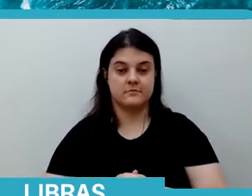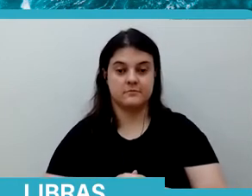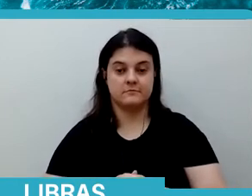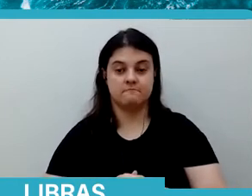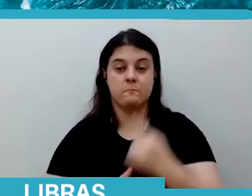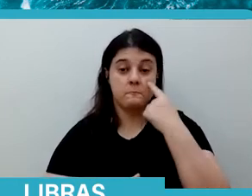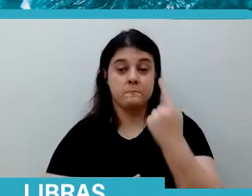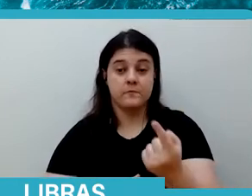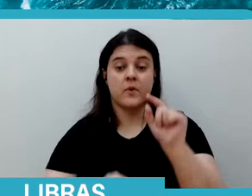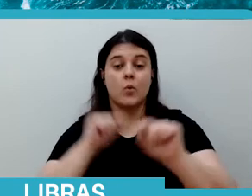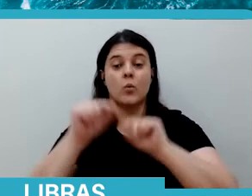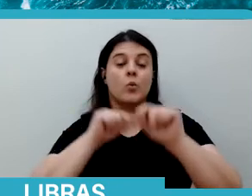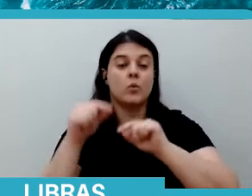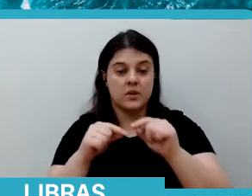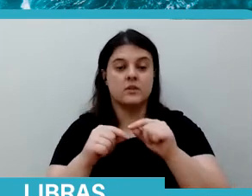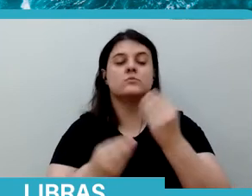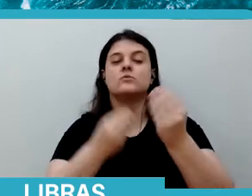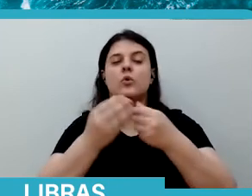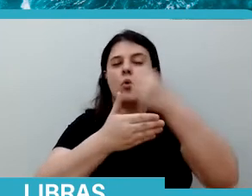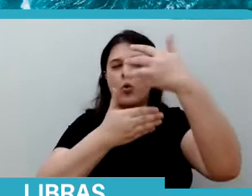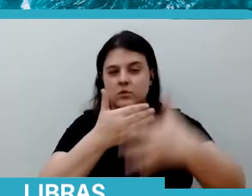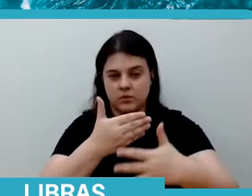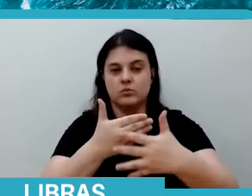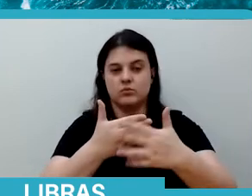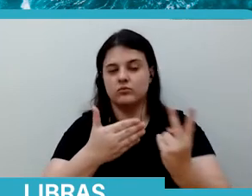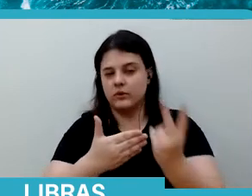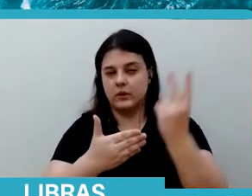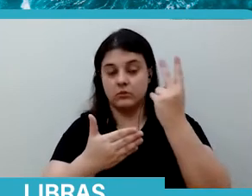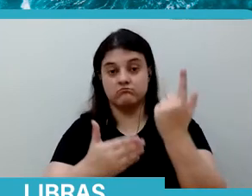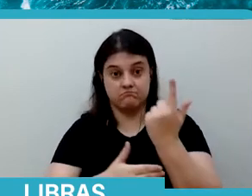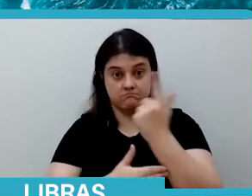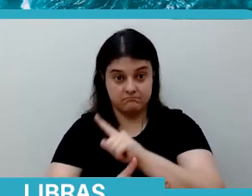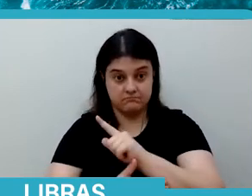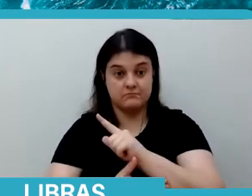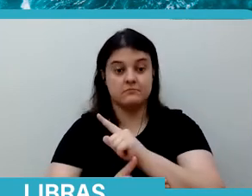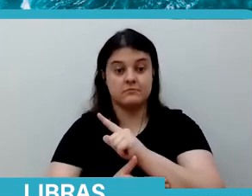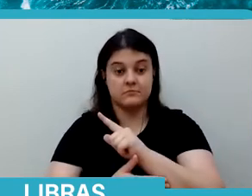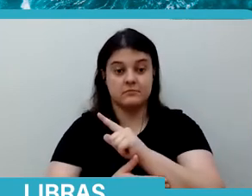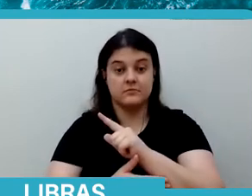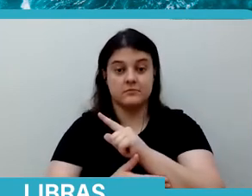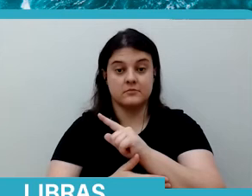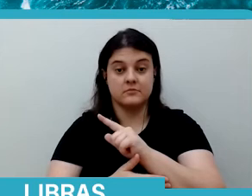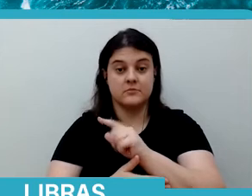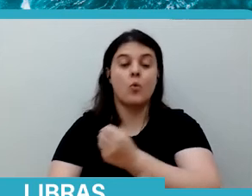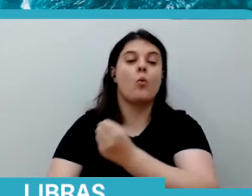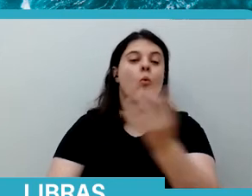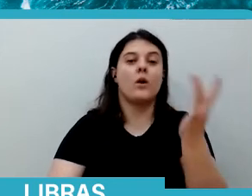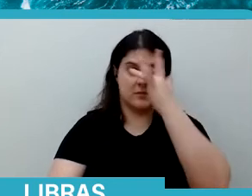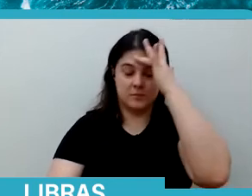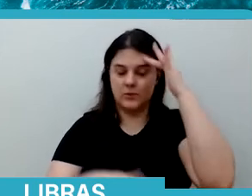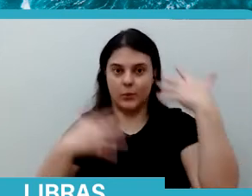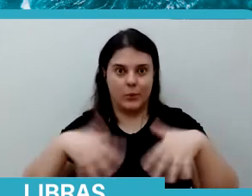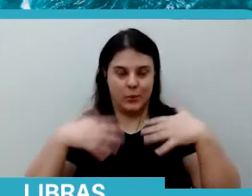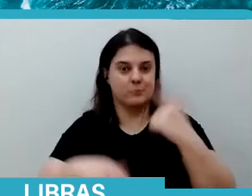e aqui um pouco sobre os nossos conteúdos de valor chegaram esse número de pessoas